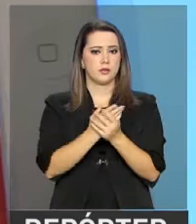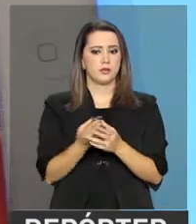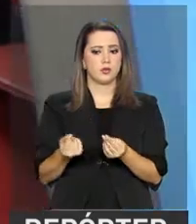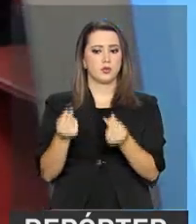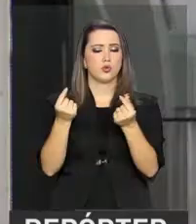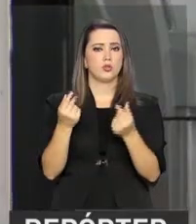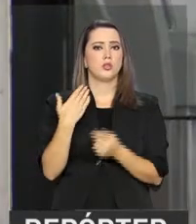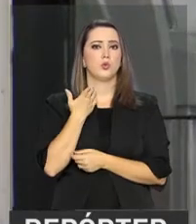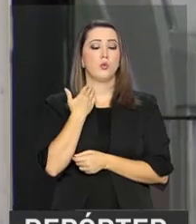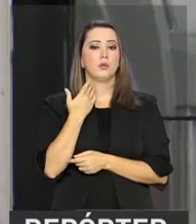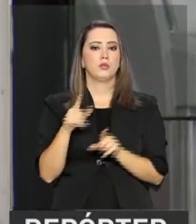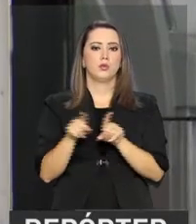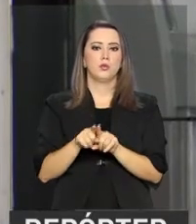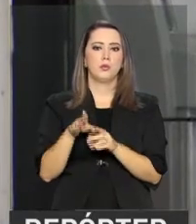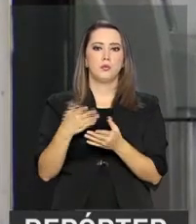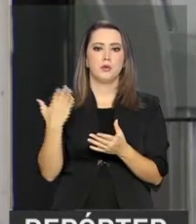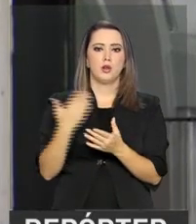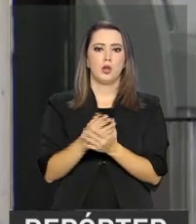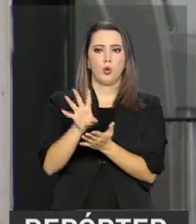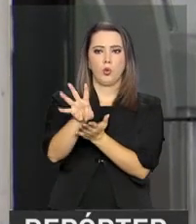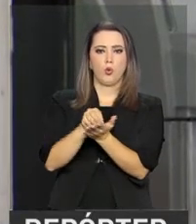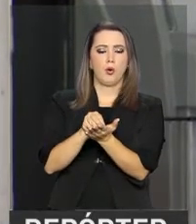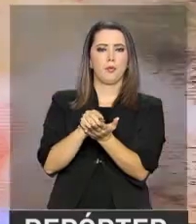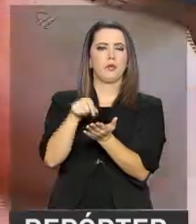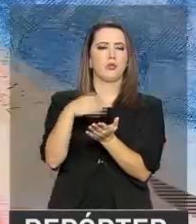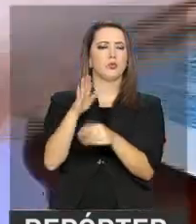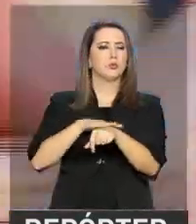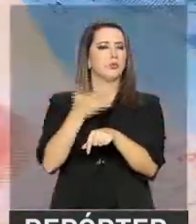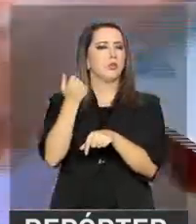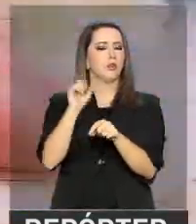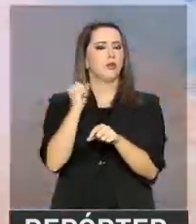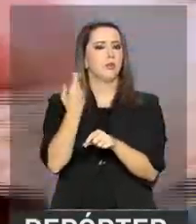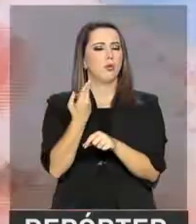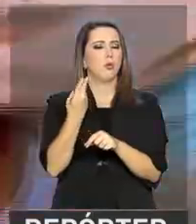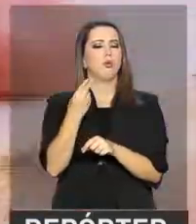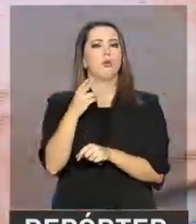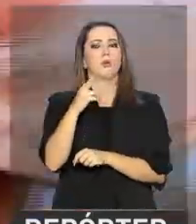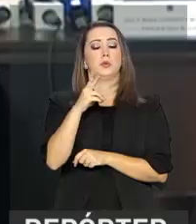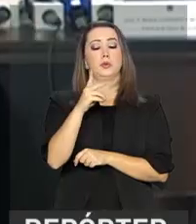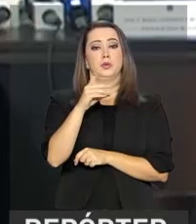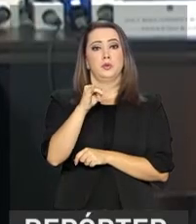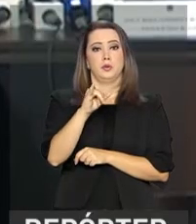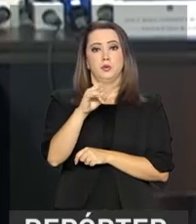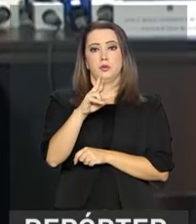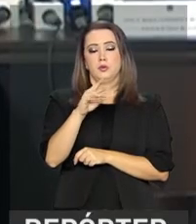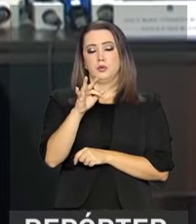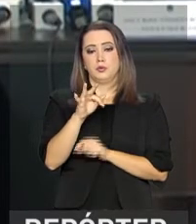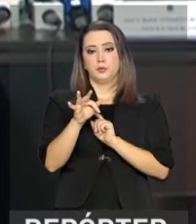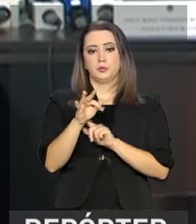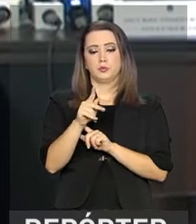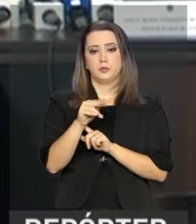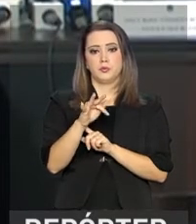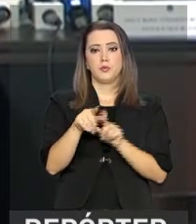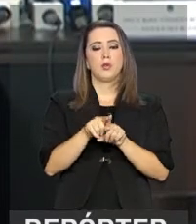conta de poupança através de cópia dos extratos bancários do período ou da declaração do imposto de renda o poupador que quiser